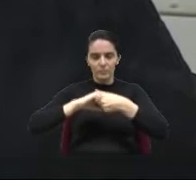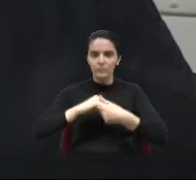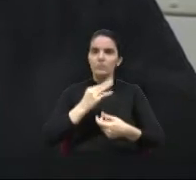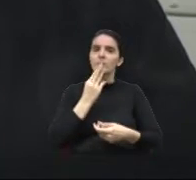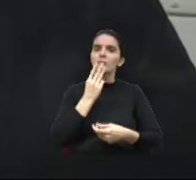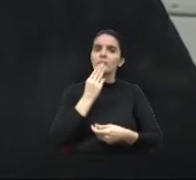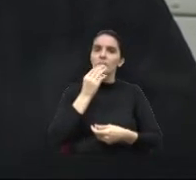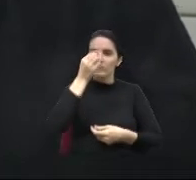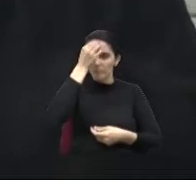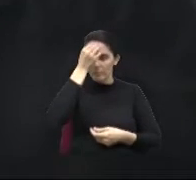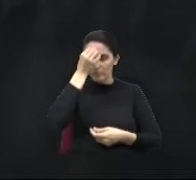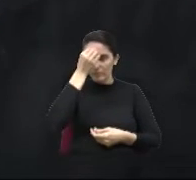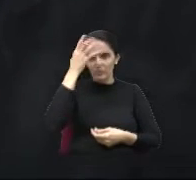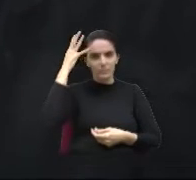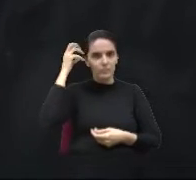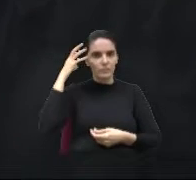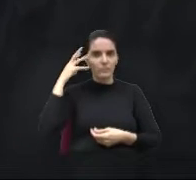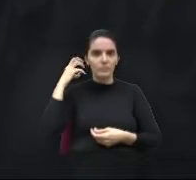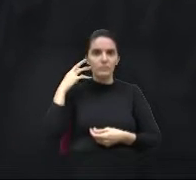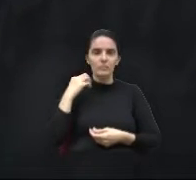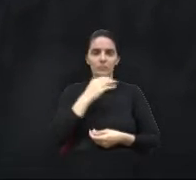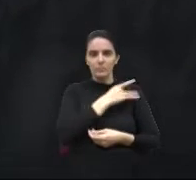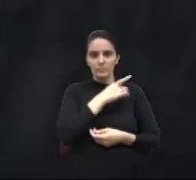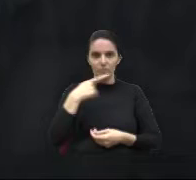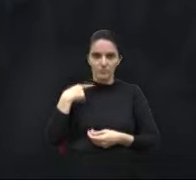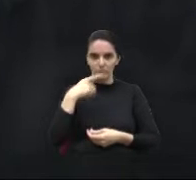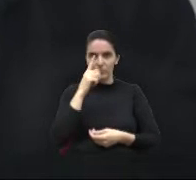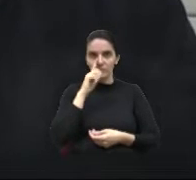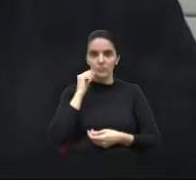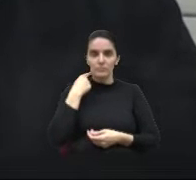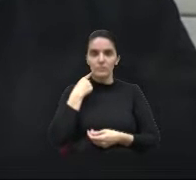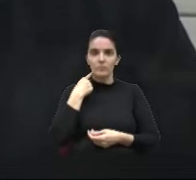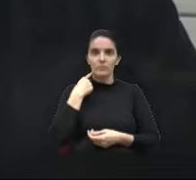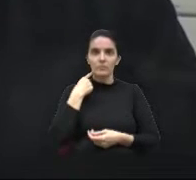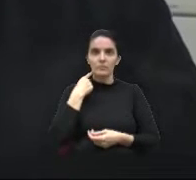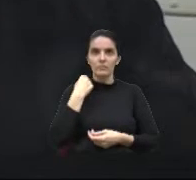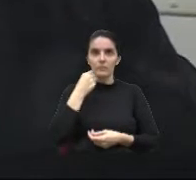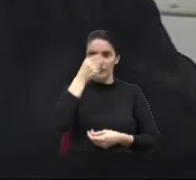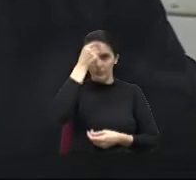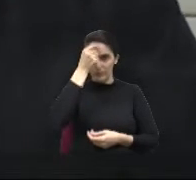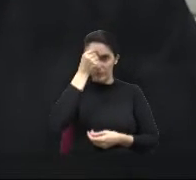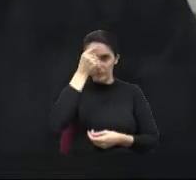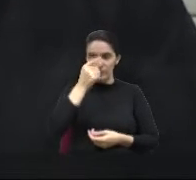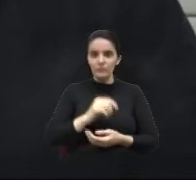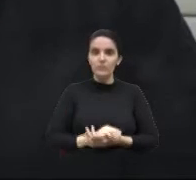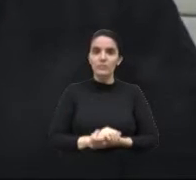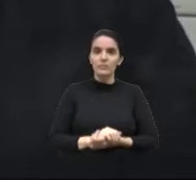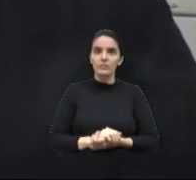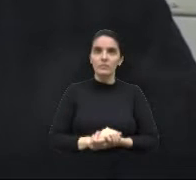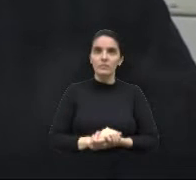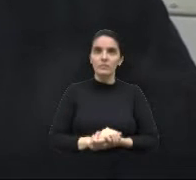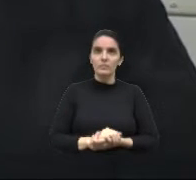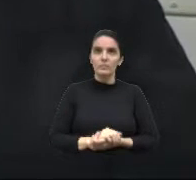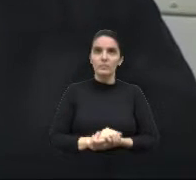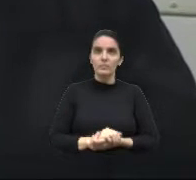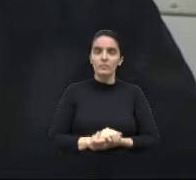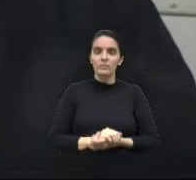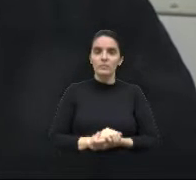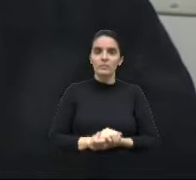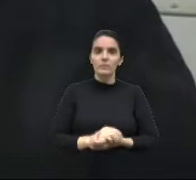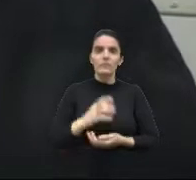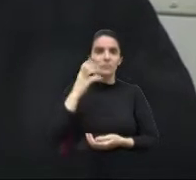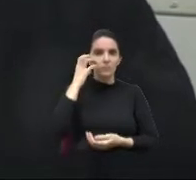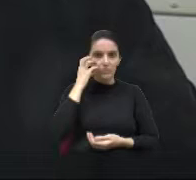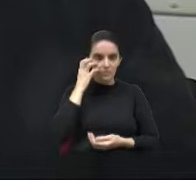Dr. Rafael, Lubogo, Pastor Nilton, Dr. Rafael que está aqui, Marcelo